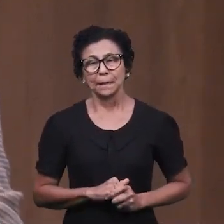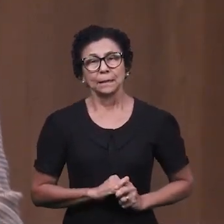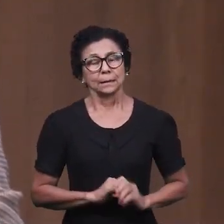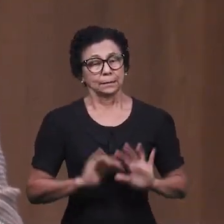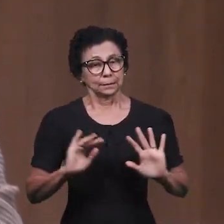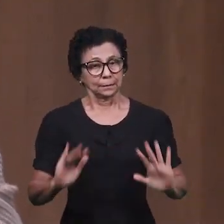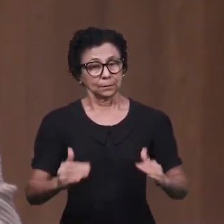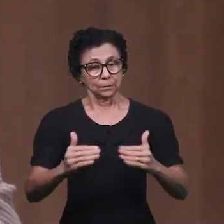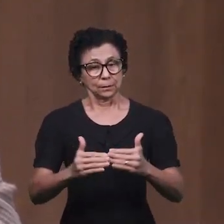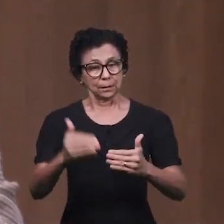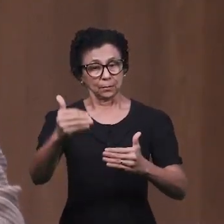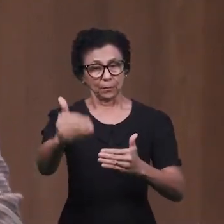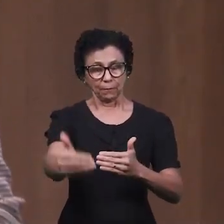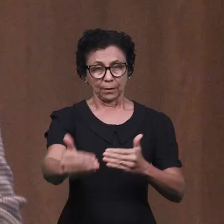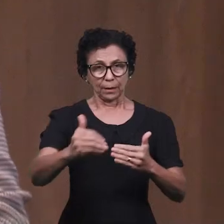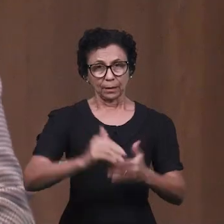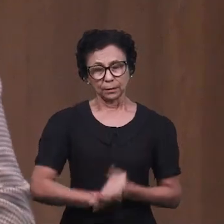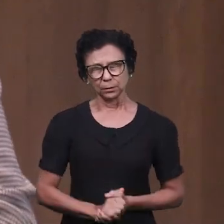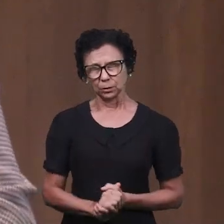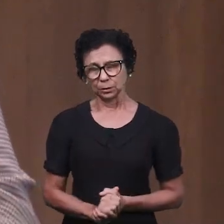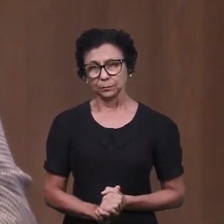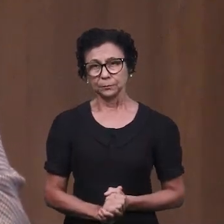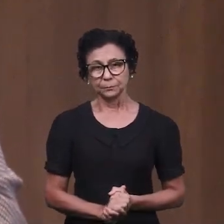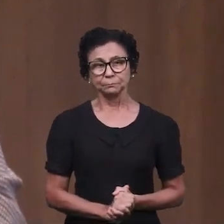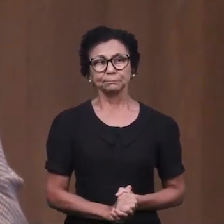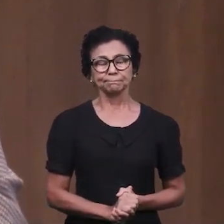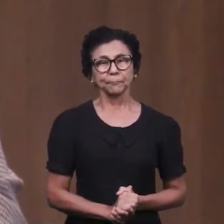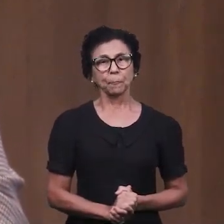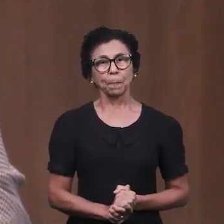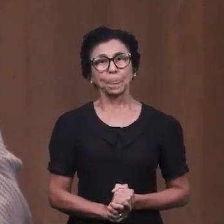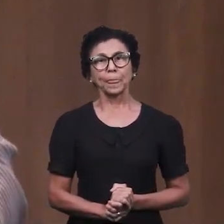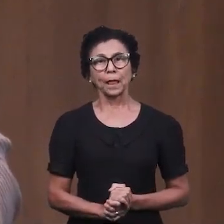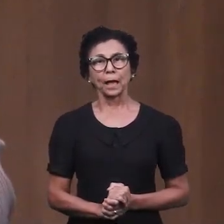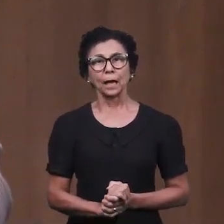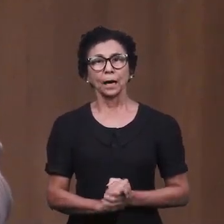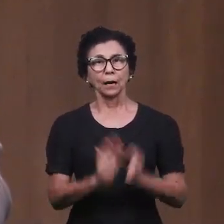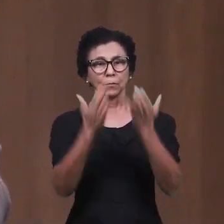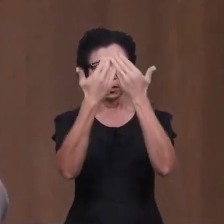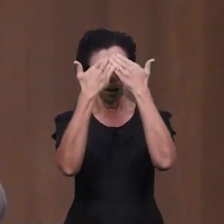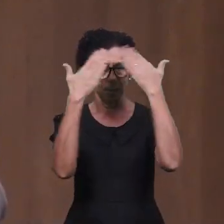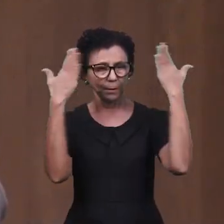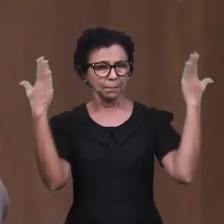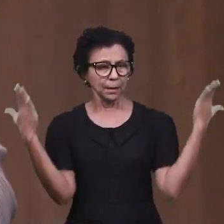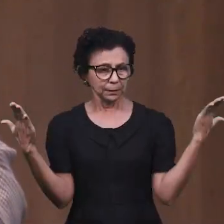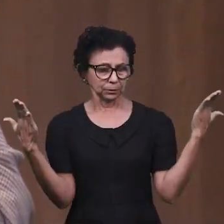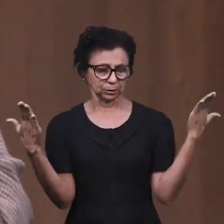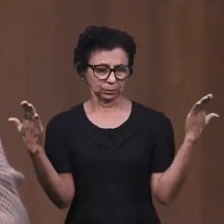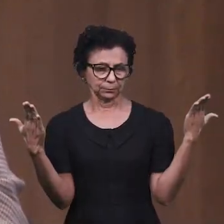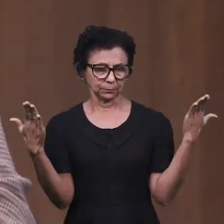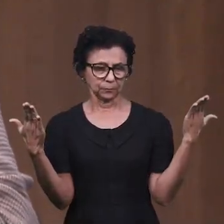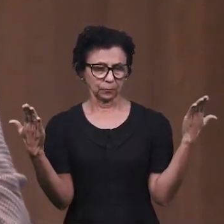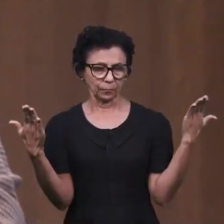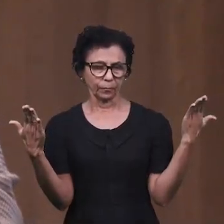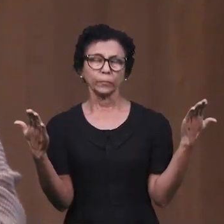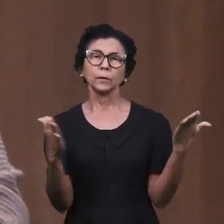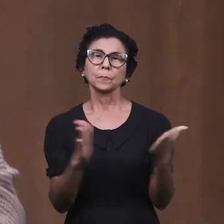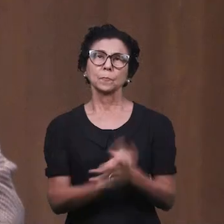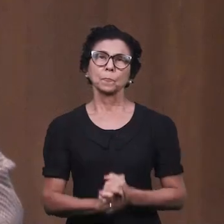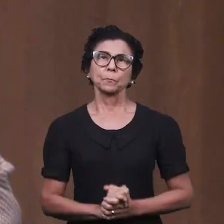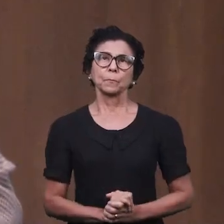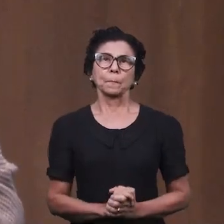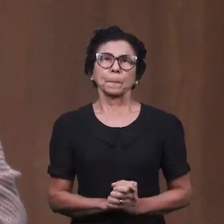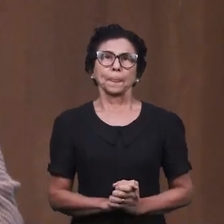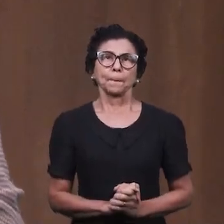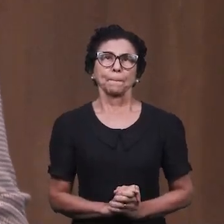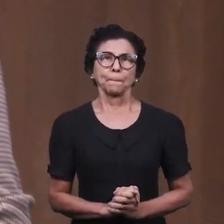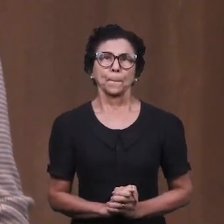desse conhecimento, nós temos um outro olhar para a vida dos nossos filhos. O nosso olhar, ele é